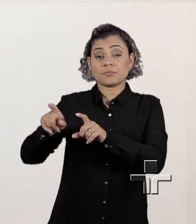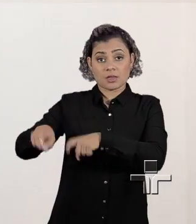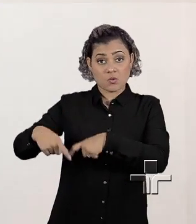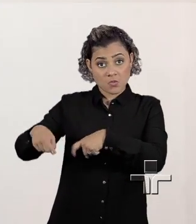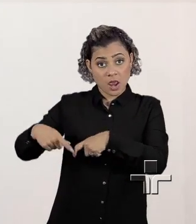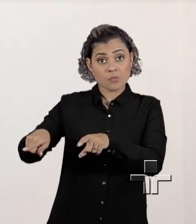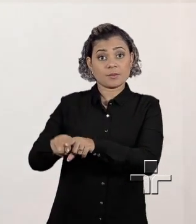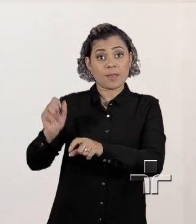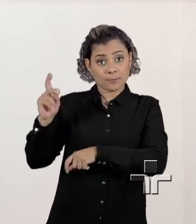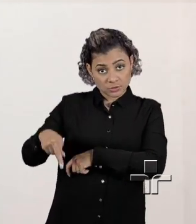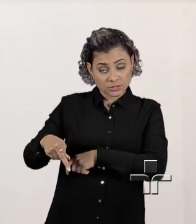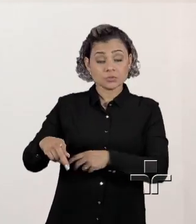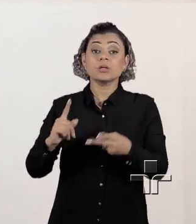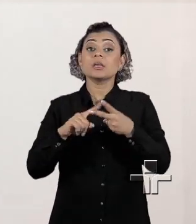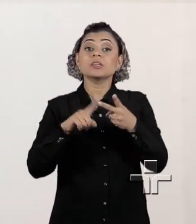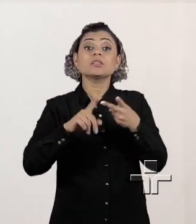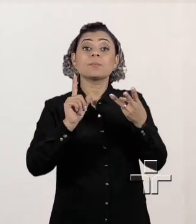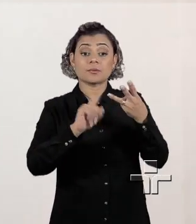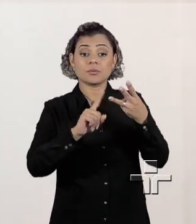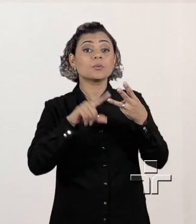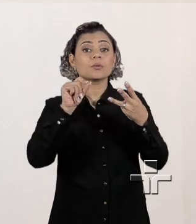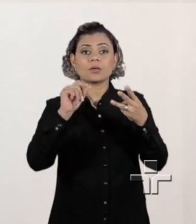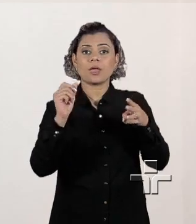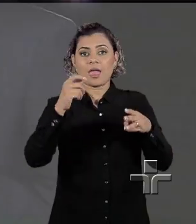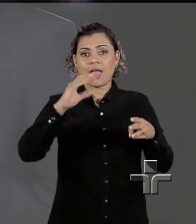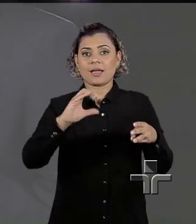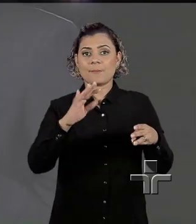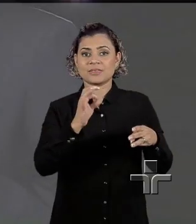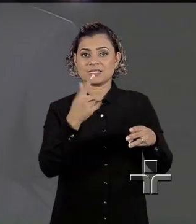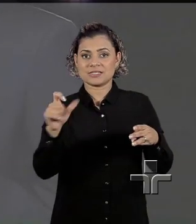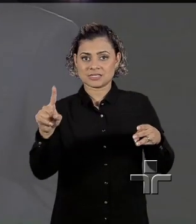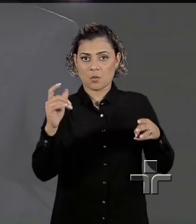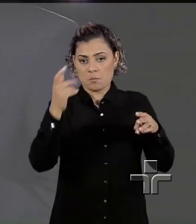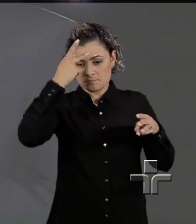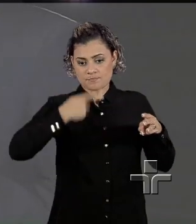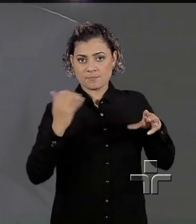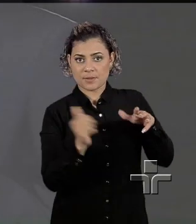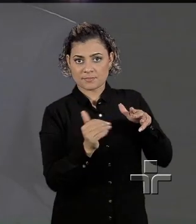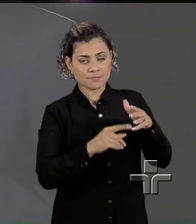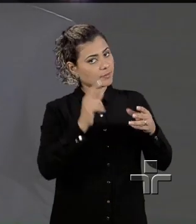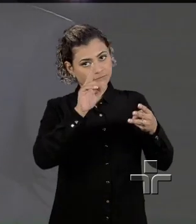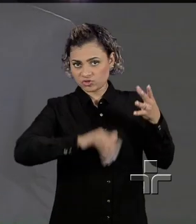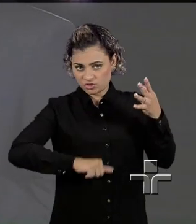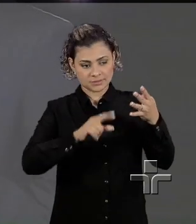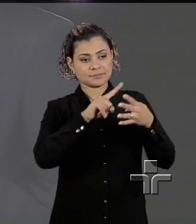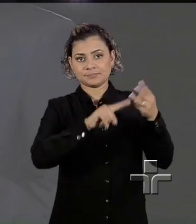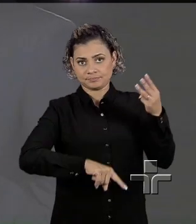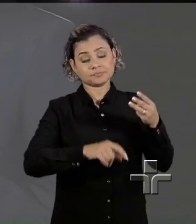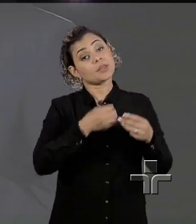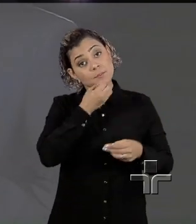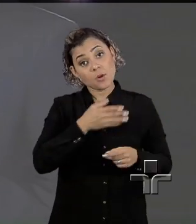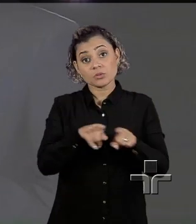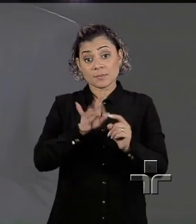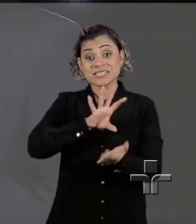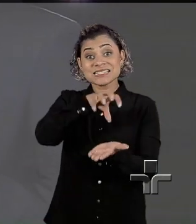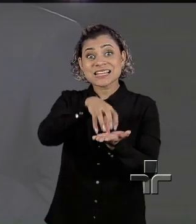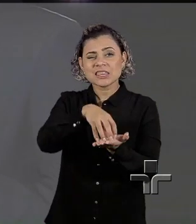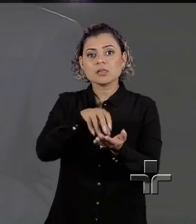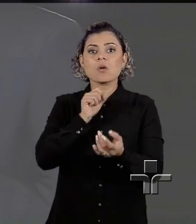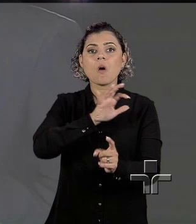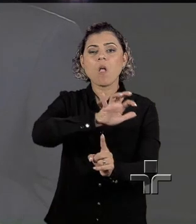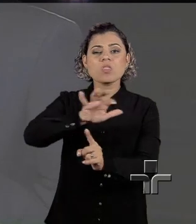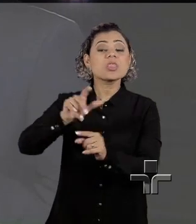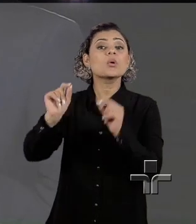conseguimos retirar a proposta de capitalização. A estratégia dos deputados, encabeçados pelo Centrão, é forçar o envolvimento